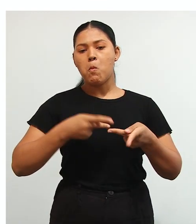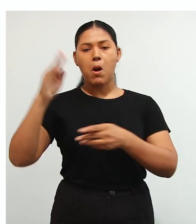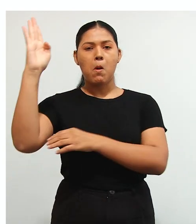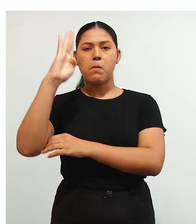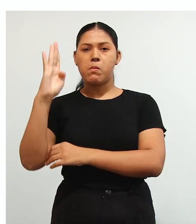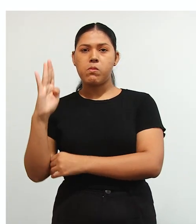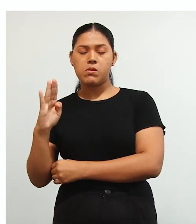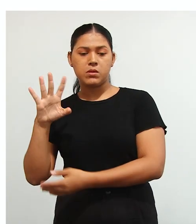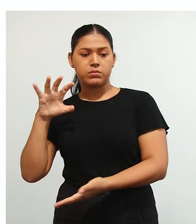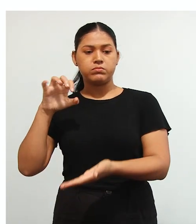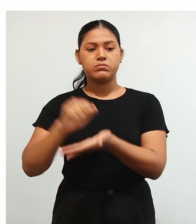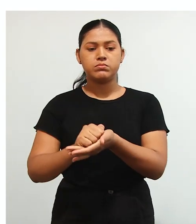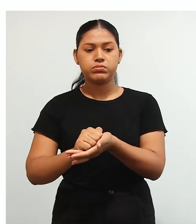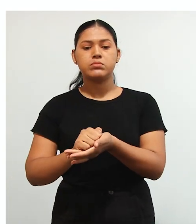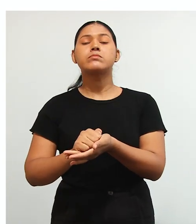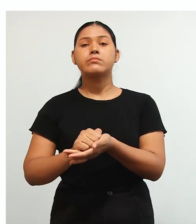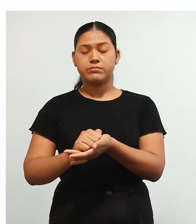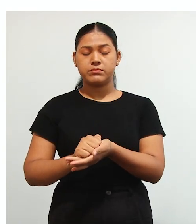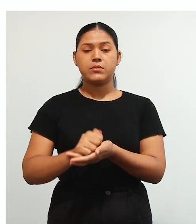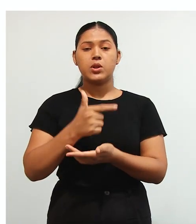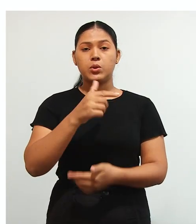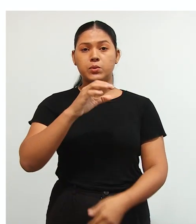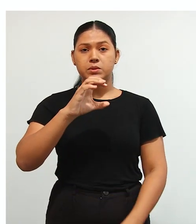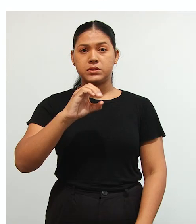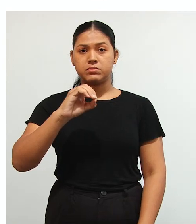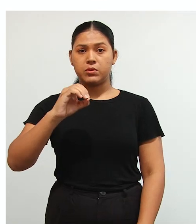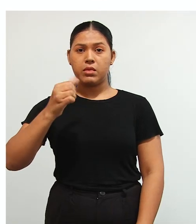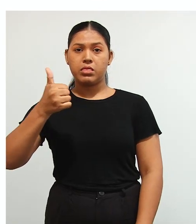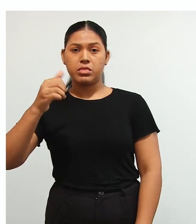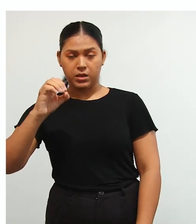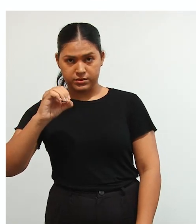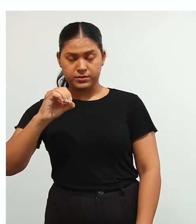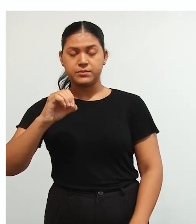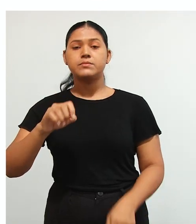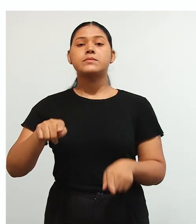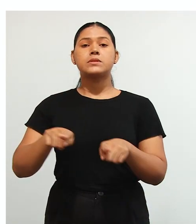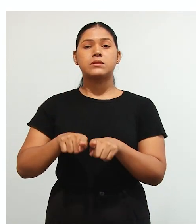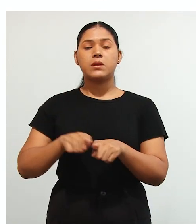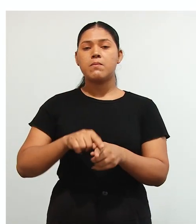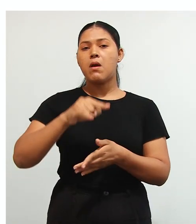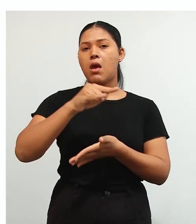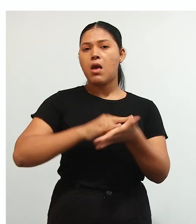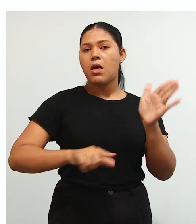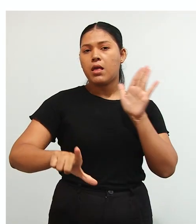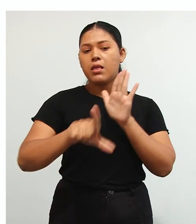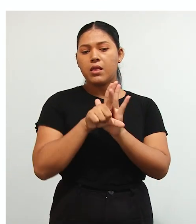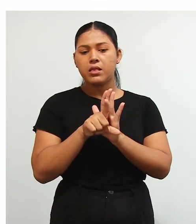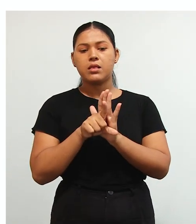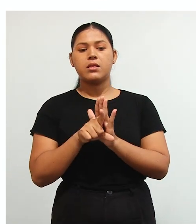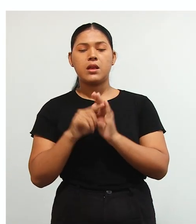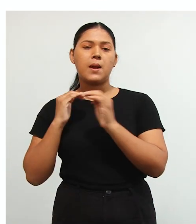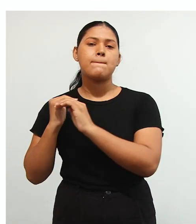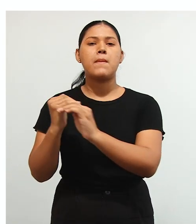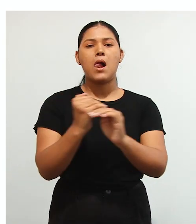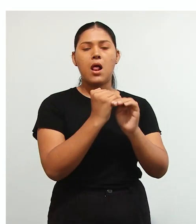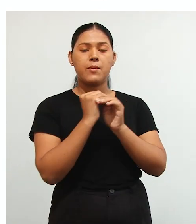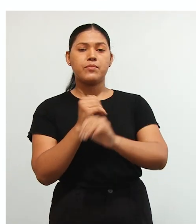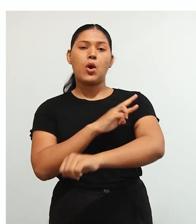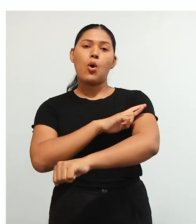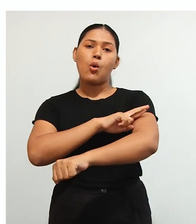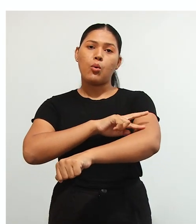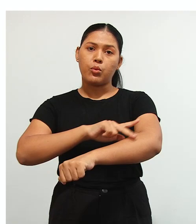das Diretrizes Curriculares Nacionais, que é de 2010, o mesmo ano do Estatuto da Igualdade Racial. Então, voltando aqui comigo,